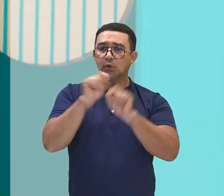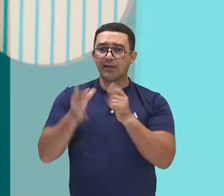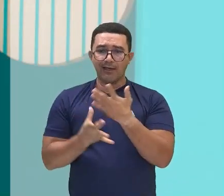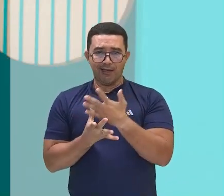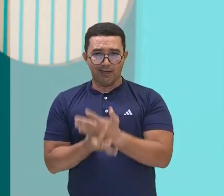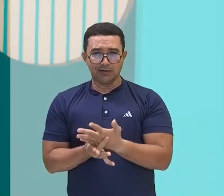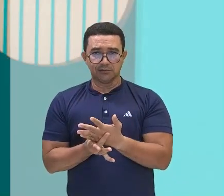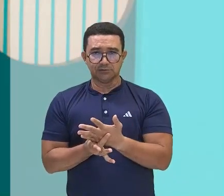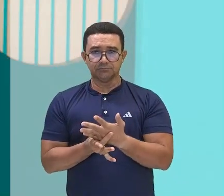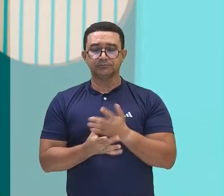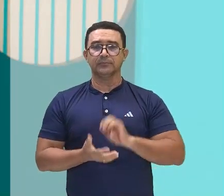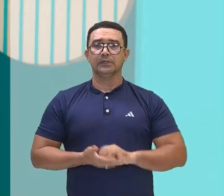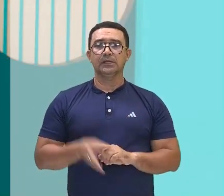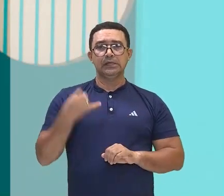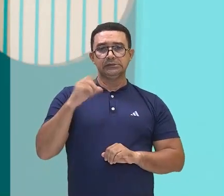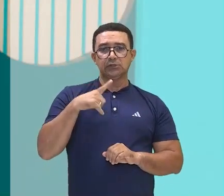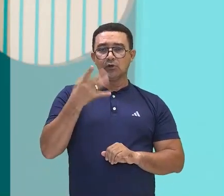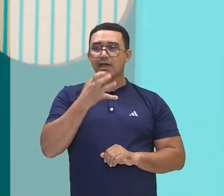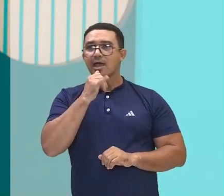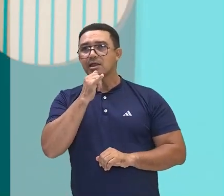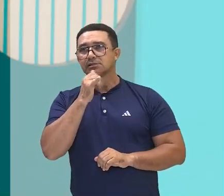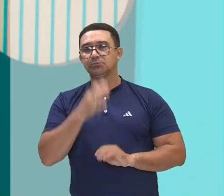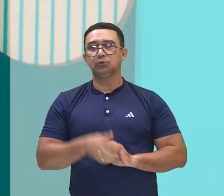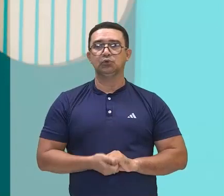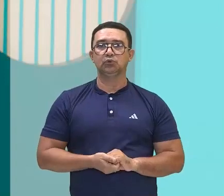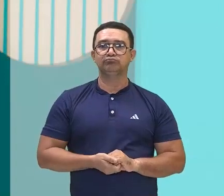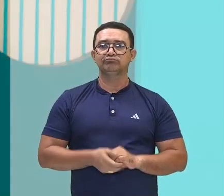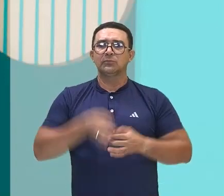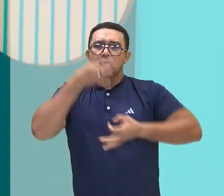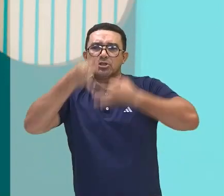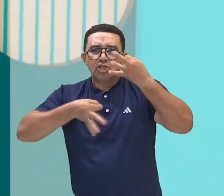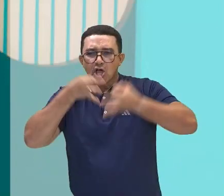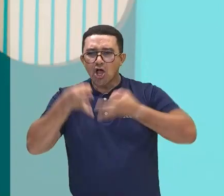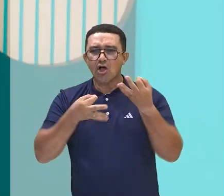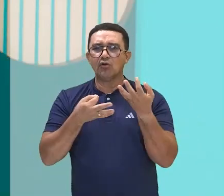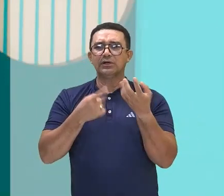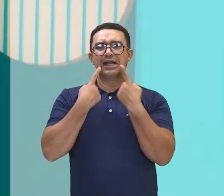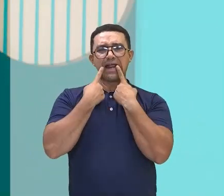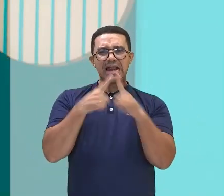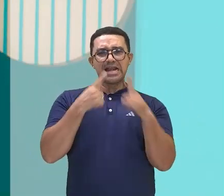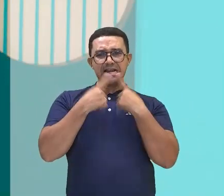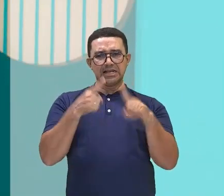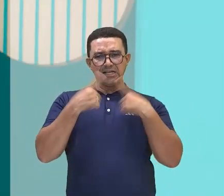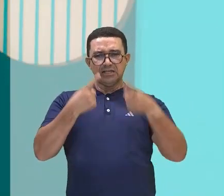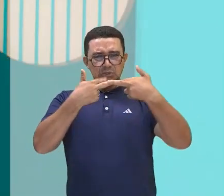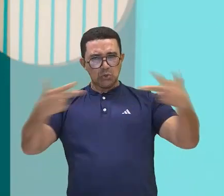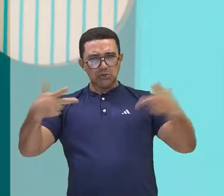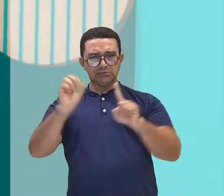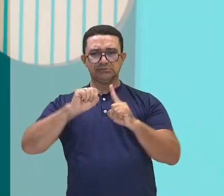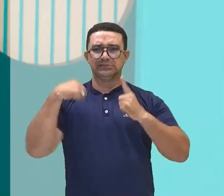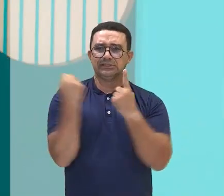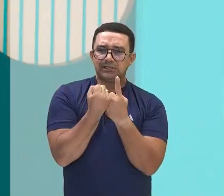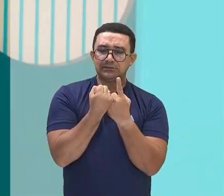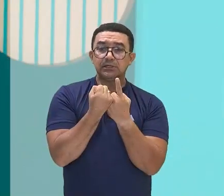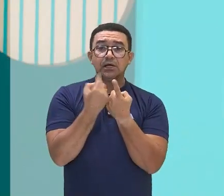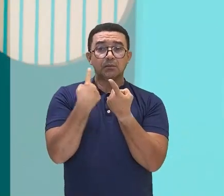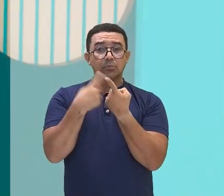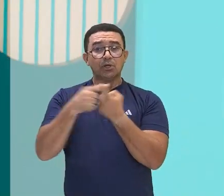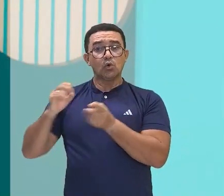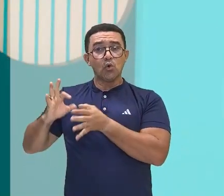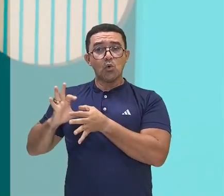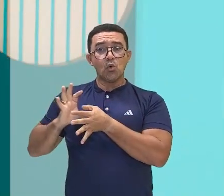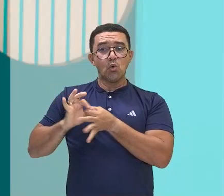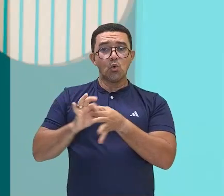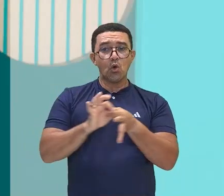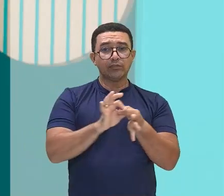Porque se eu quero trazer ali um tom de crítica, se eu quero denunciar as mazelas sociais, é porque o contexto histórico, no